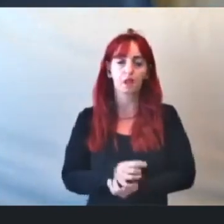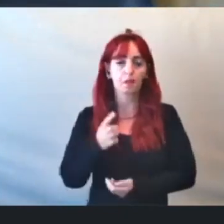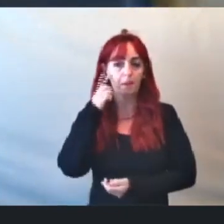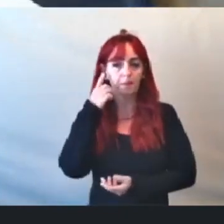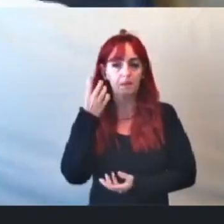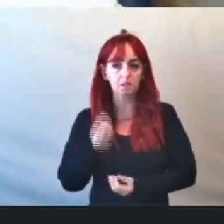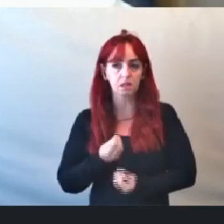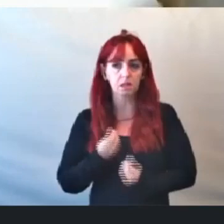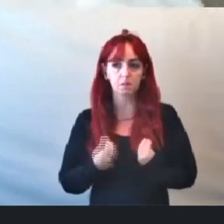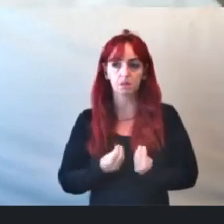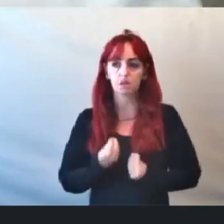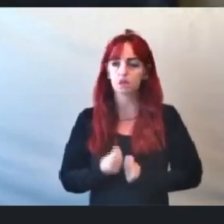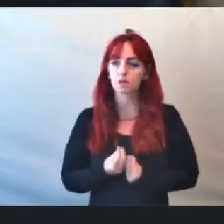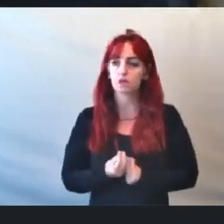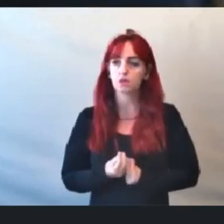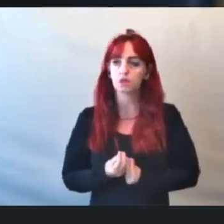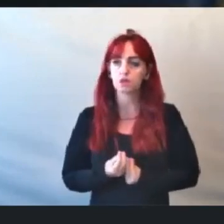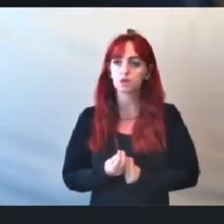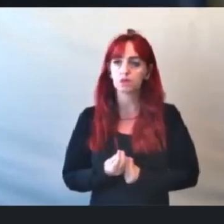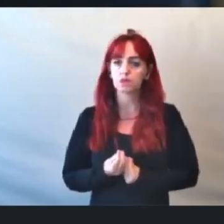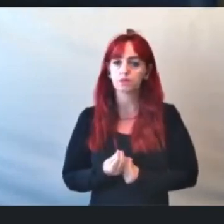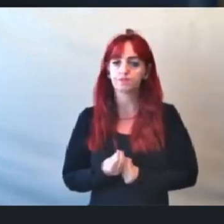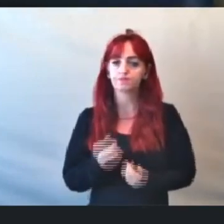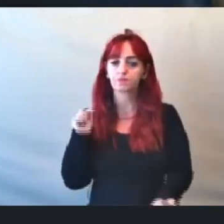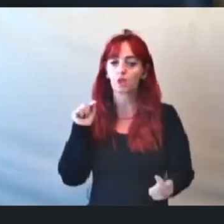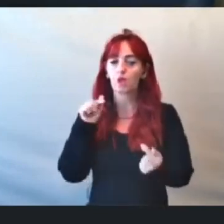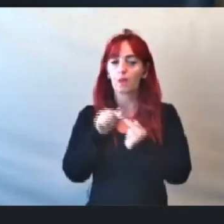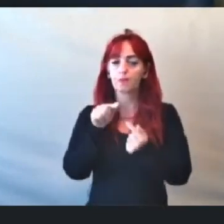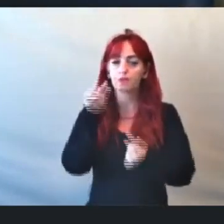atingir esses objetivos.